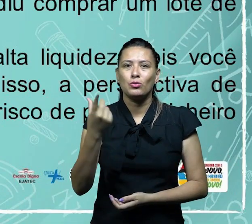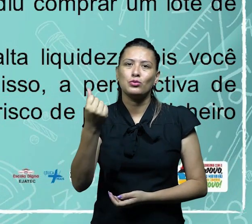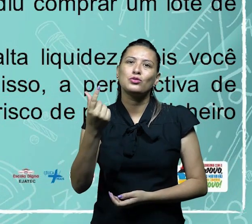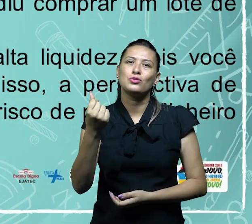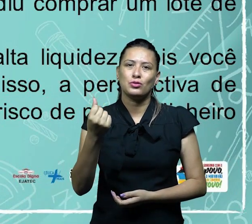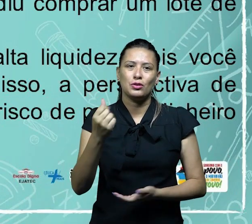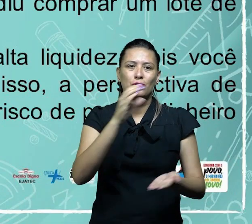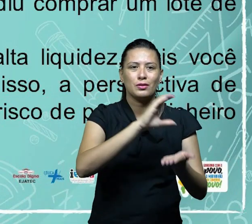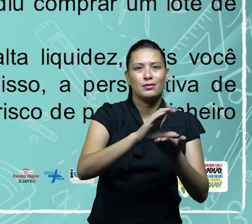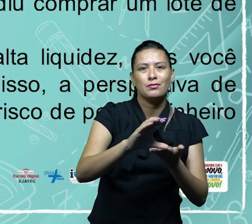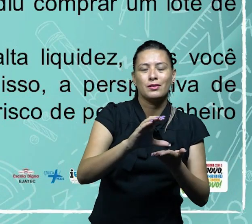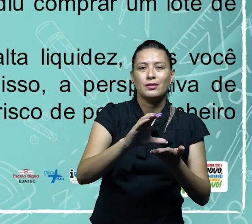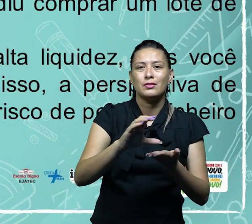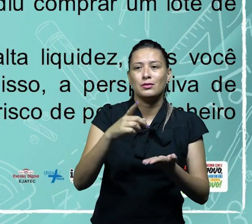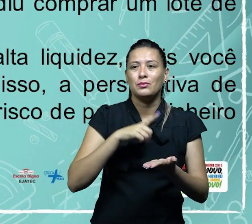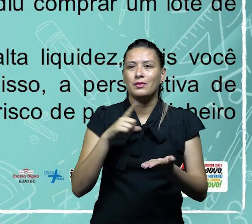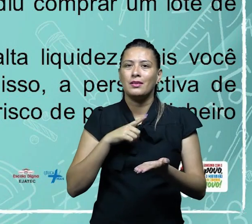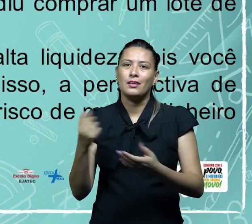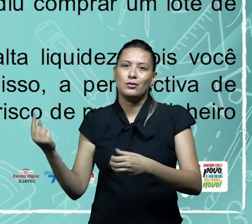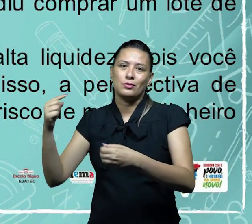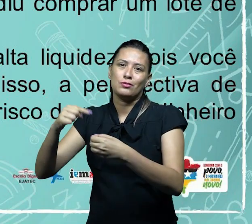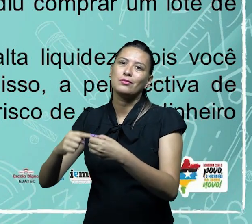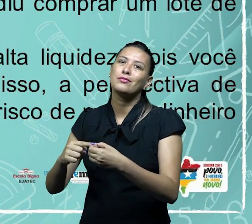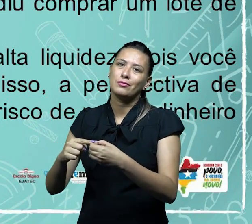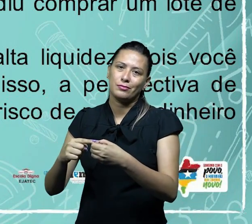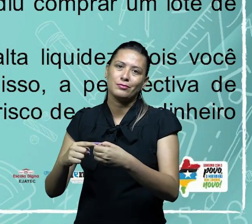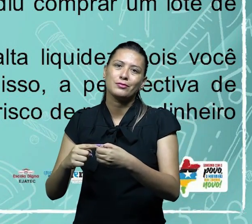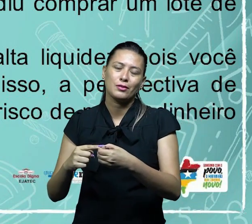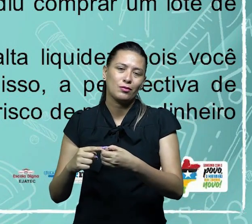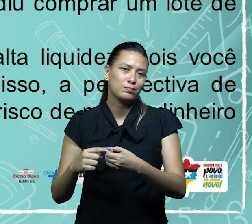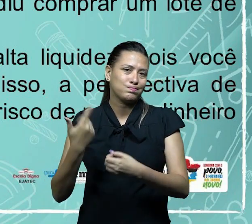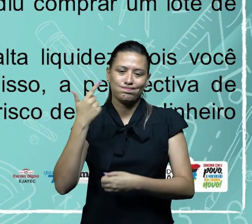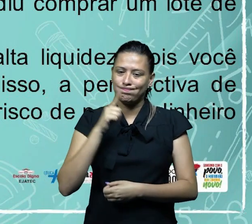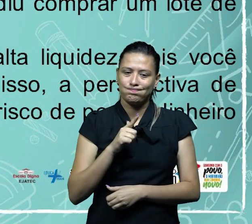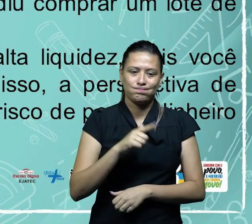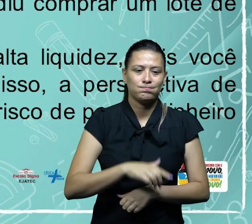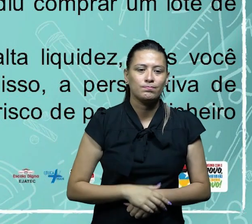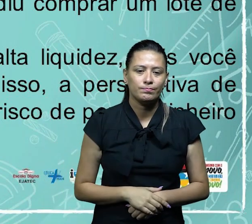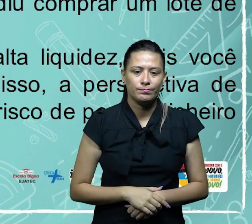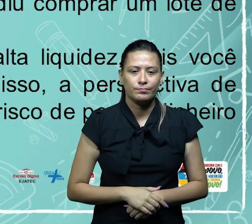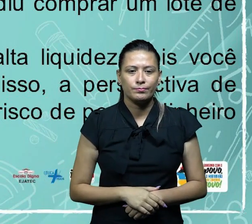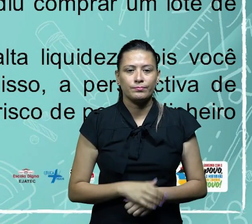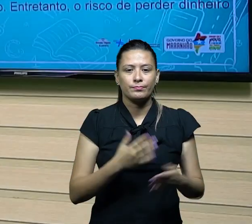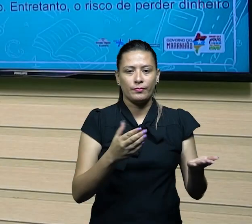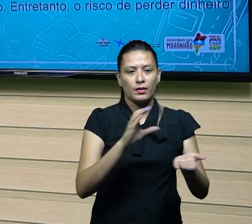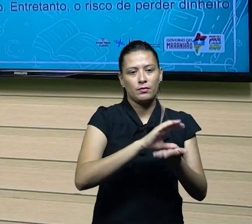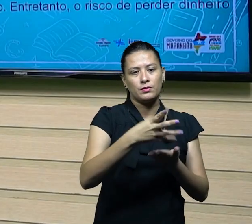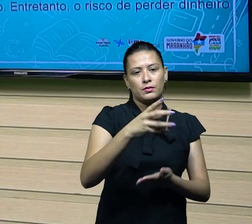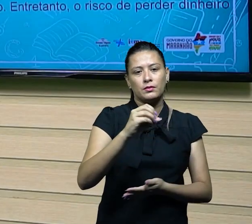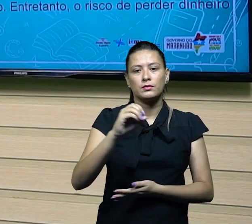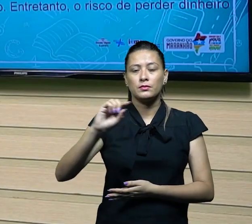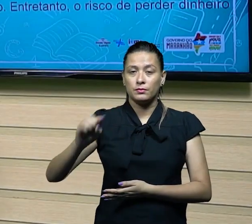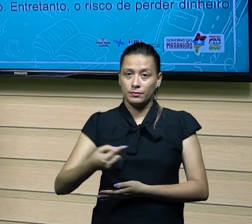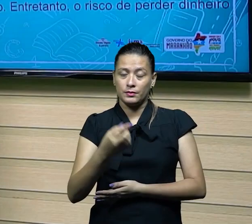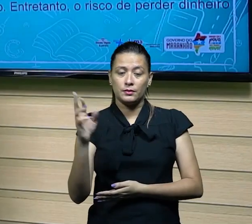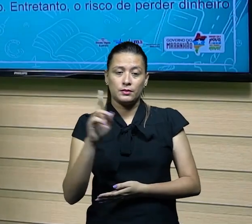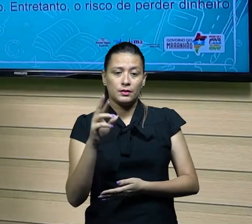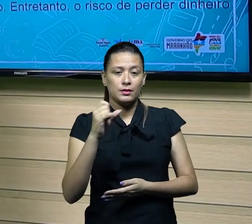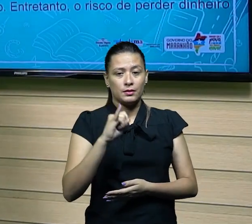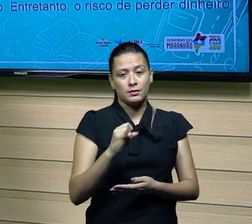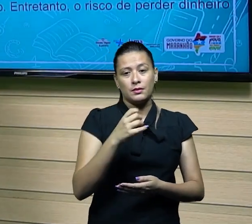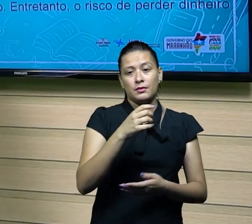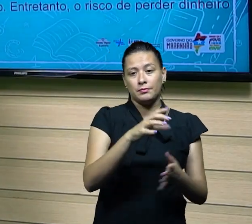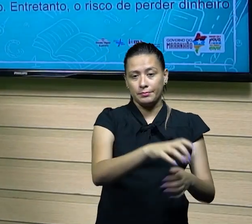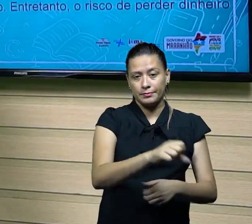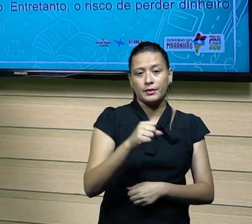de descobrir que uma empresa tem se valorizado bastante na Bolsa de Valores e, portanto, decidiu comprar um lote de ações. Então, você pegou esses 400 mil, investiu